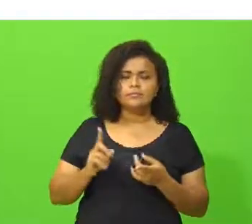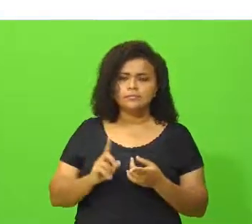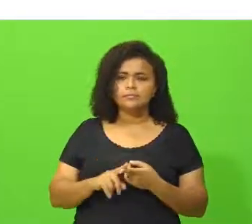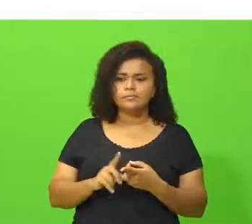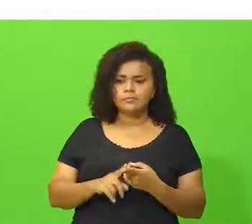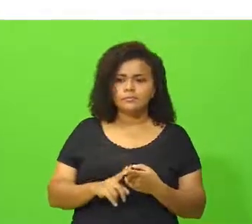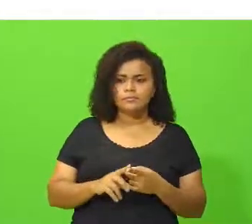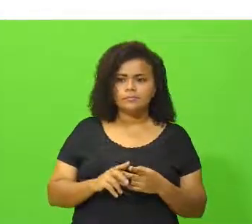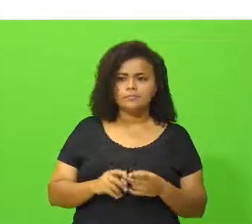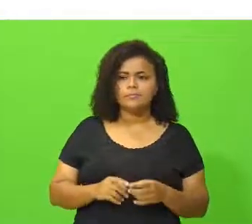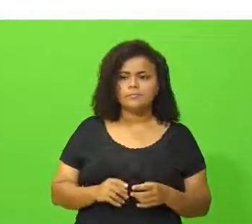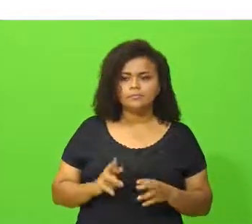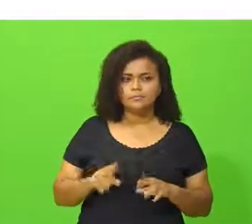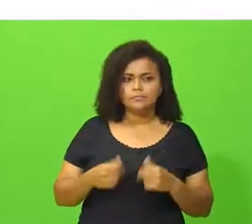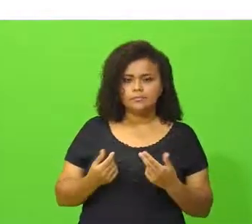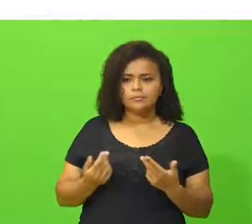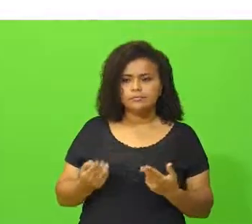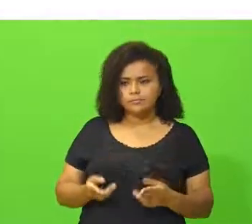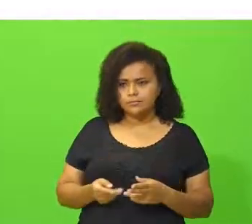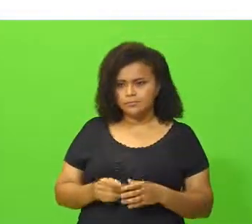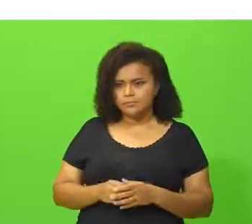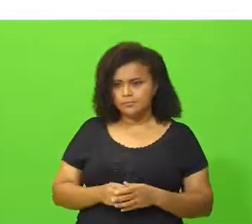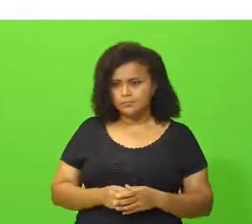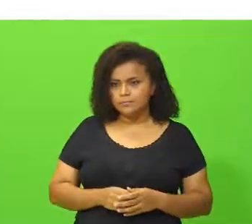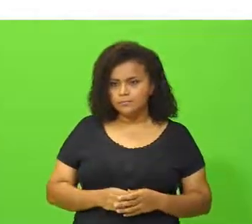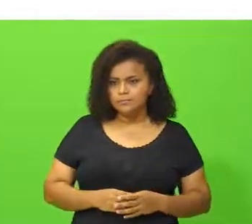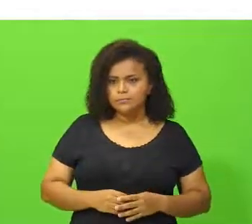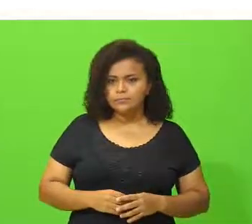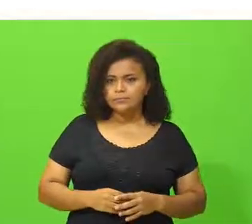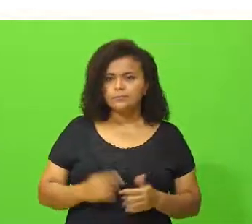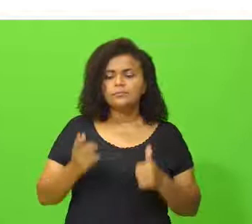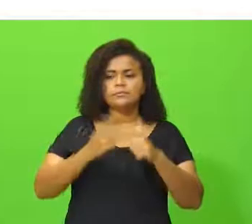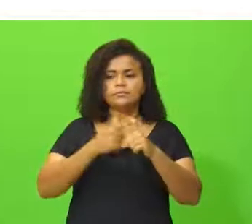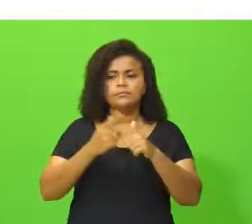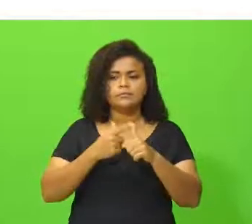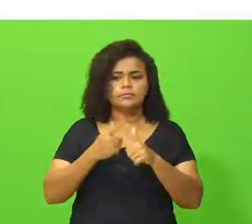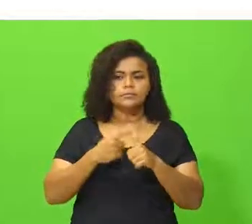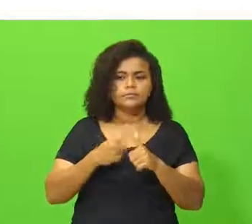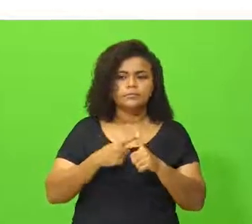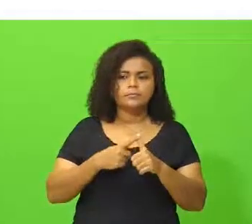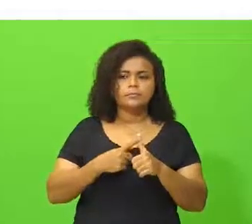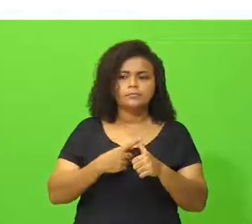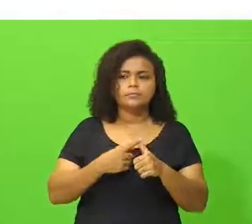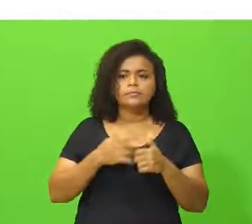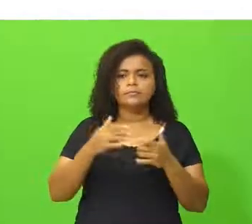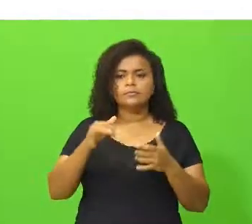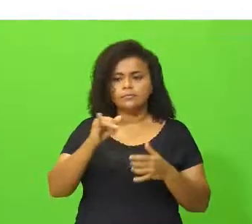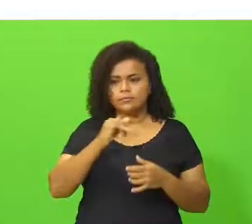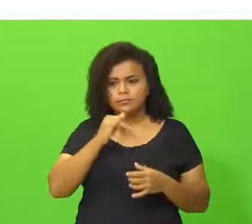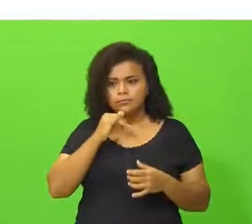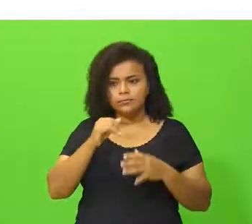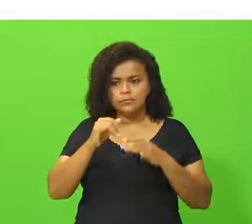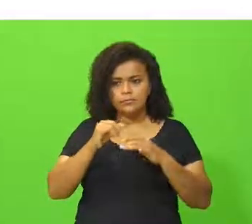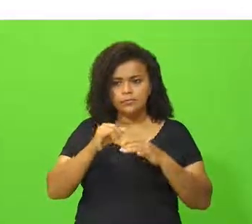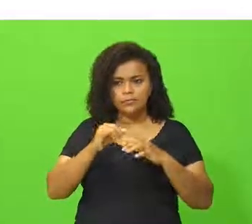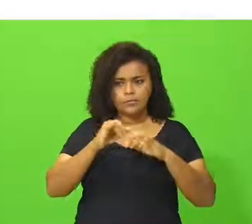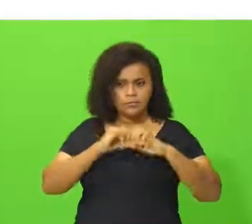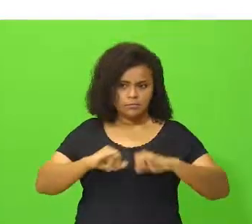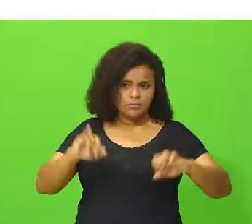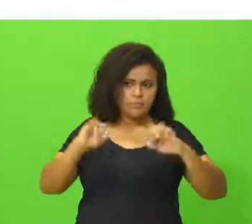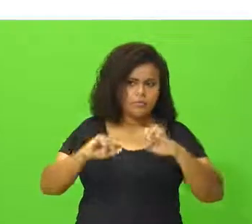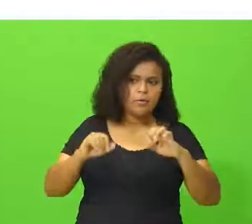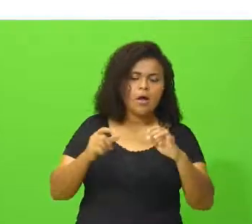nas taxas de natalidade? Primeiro, nós vamos ter, de uma certa forma, a disseminação de